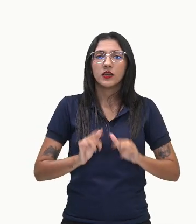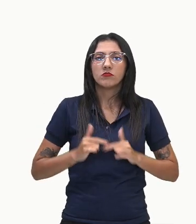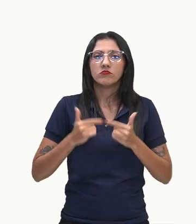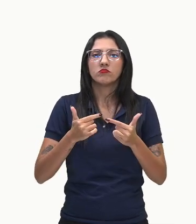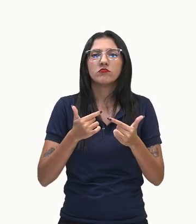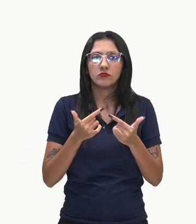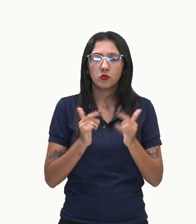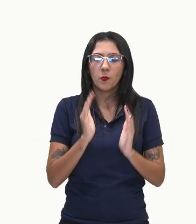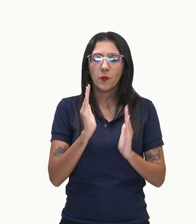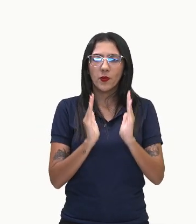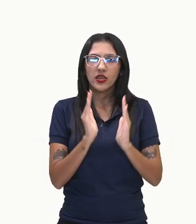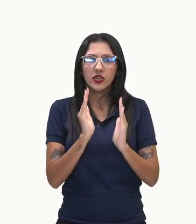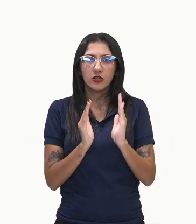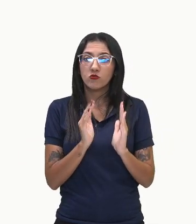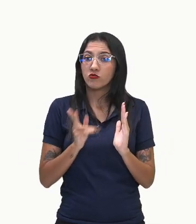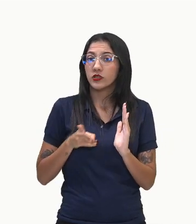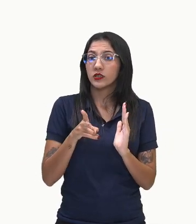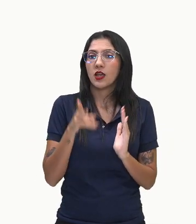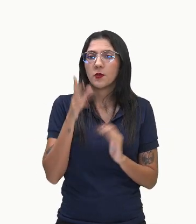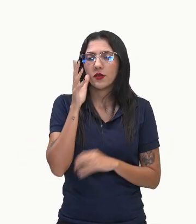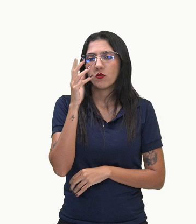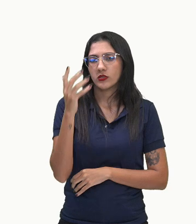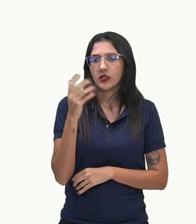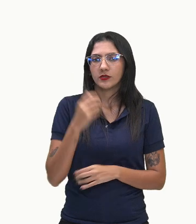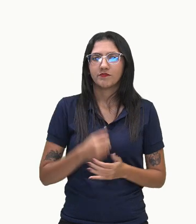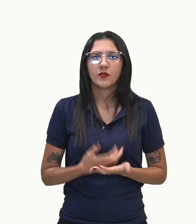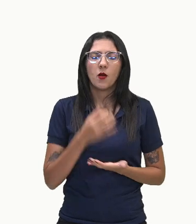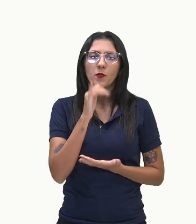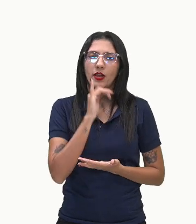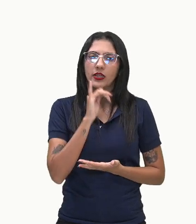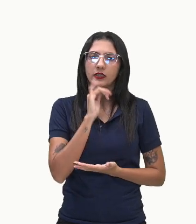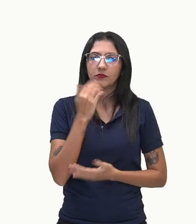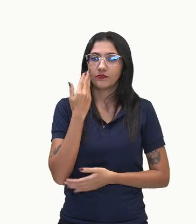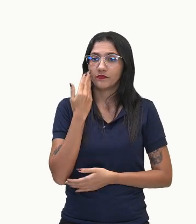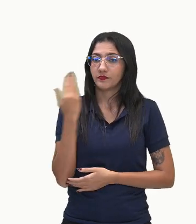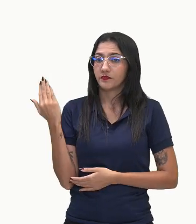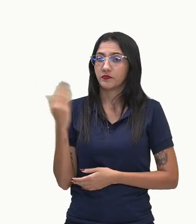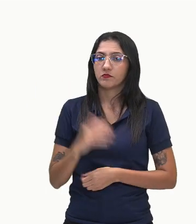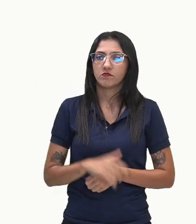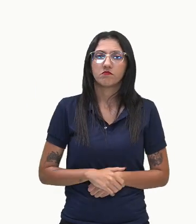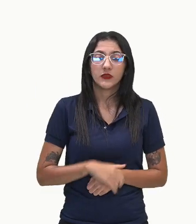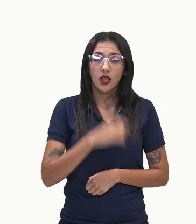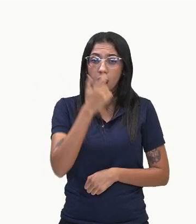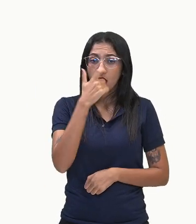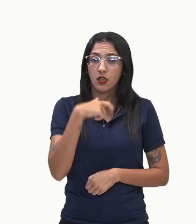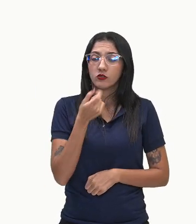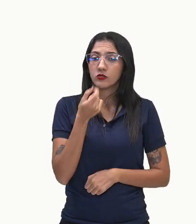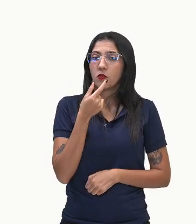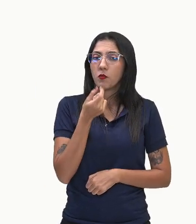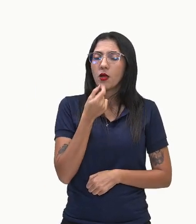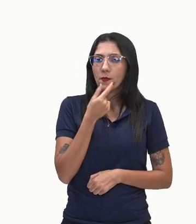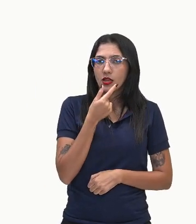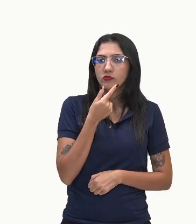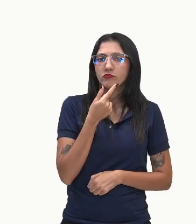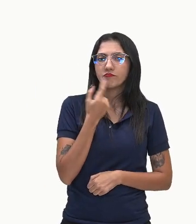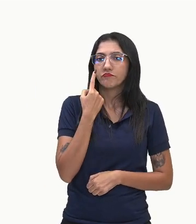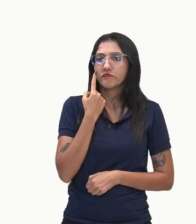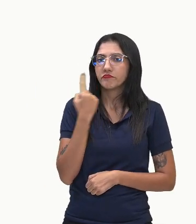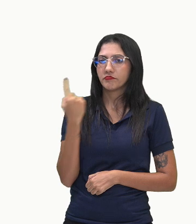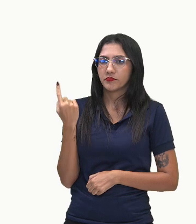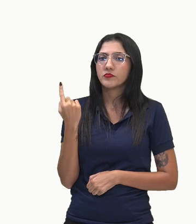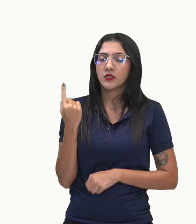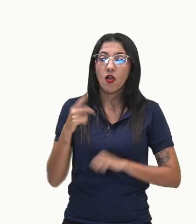e situações permanentes. Por exemplo, olha aí, tomo medicamentos. É um verbo que está